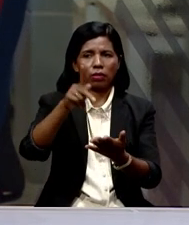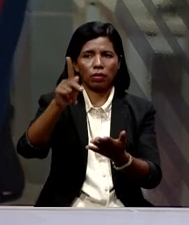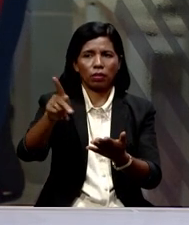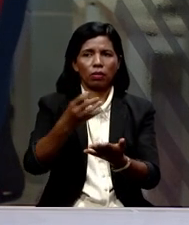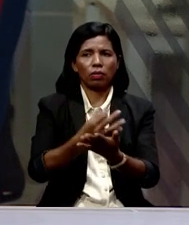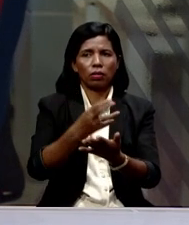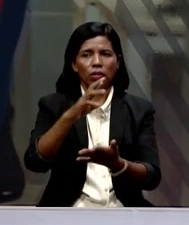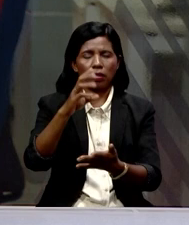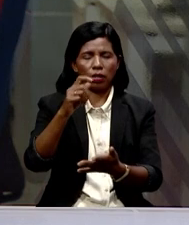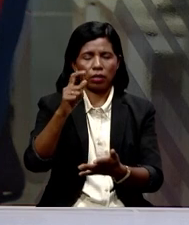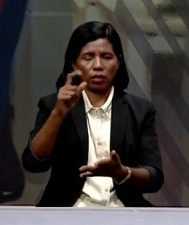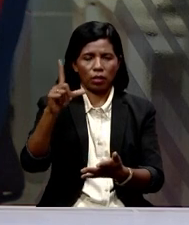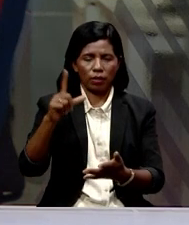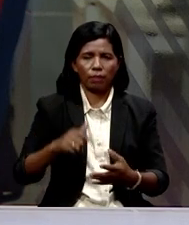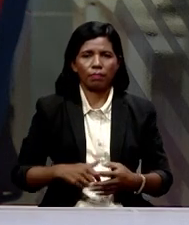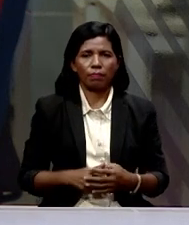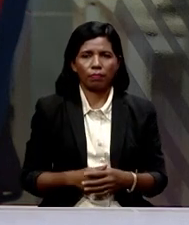Dívida RTTLP.